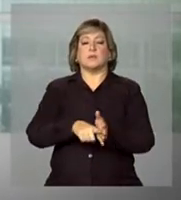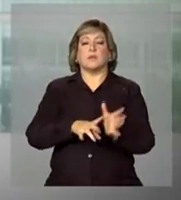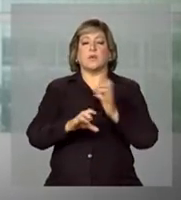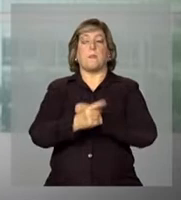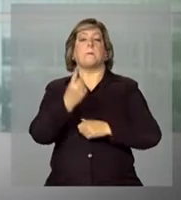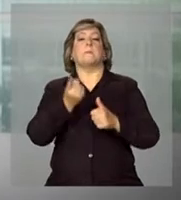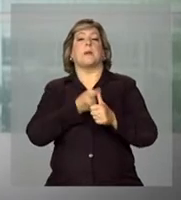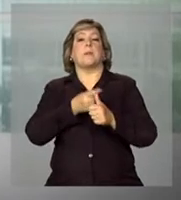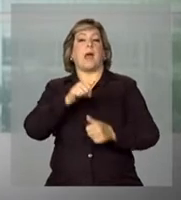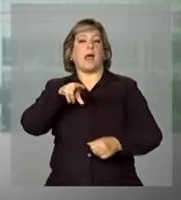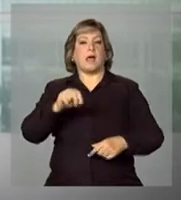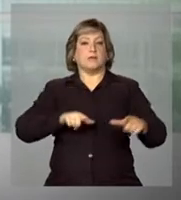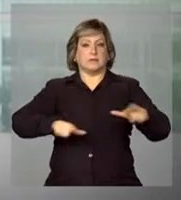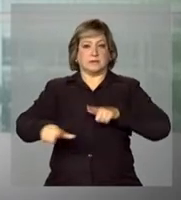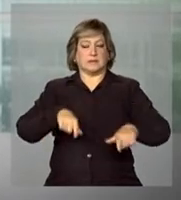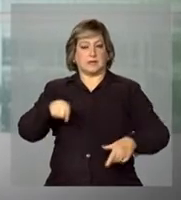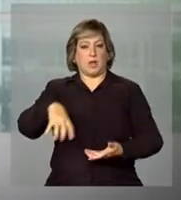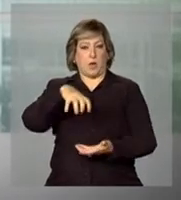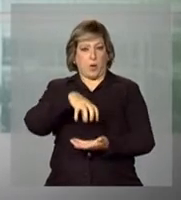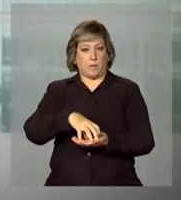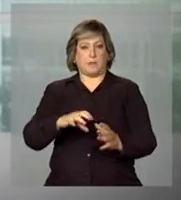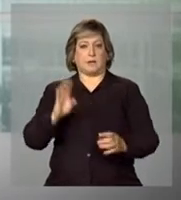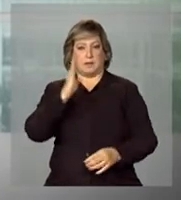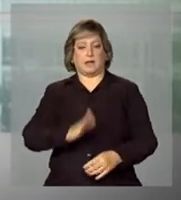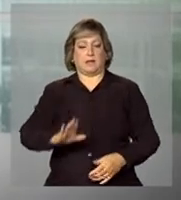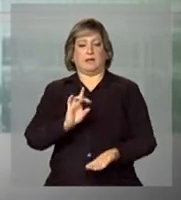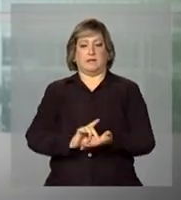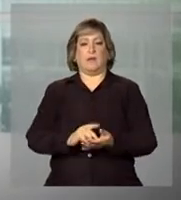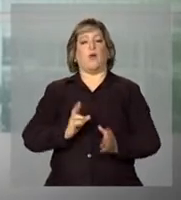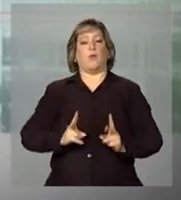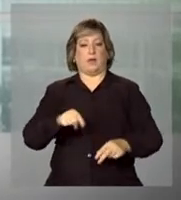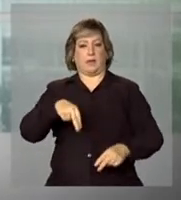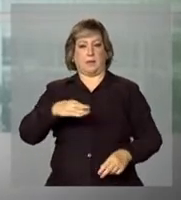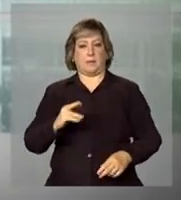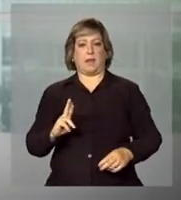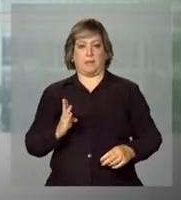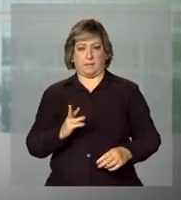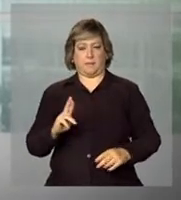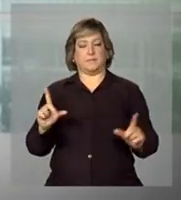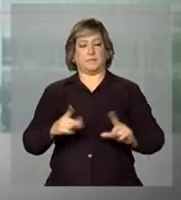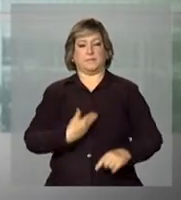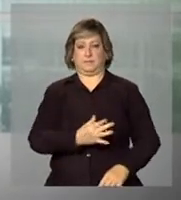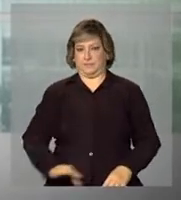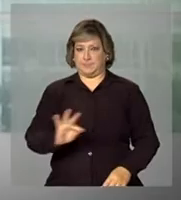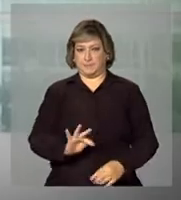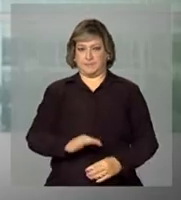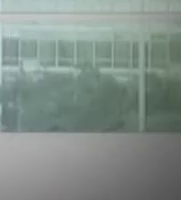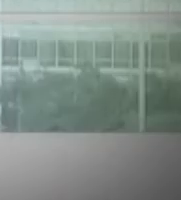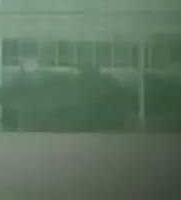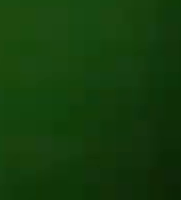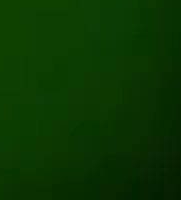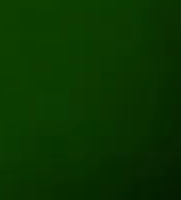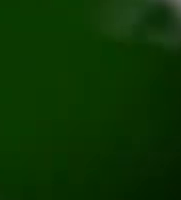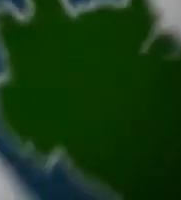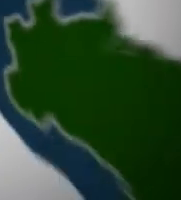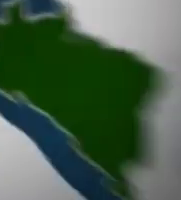de atividades da Comissão Nacional da Verdade. Continue com a gente, NBR e a TV do Governo Federal.